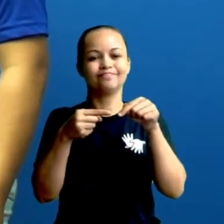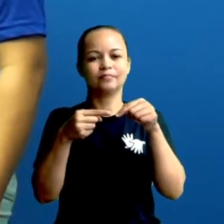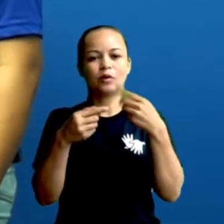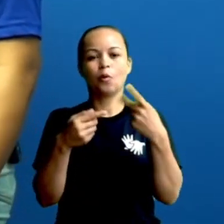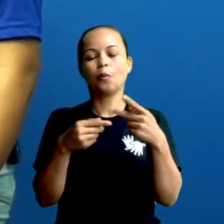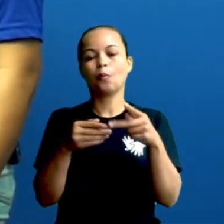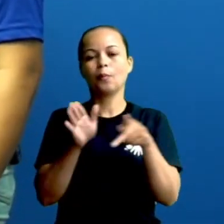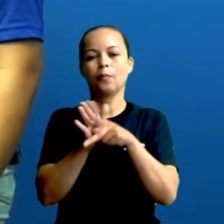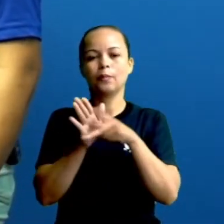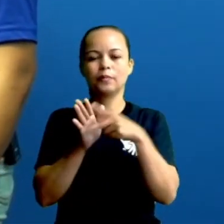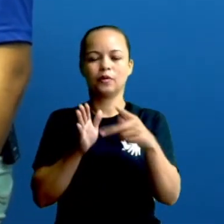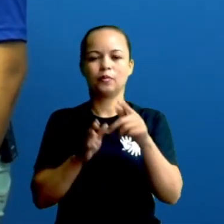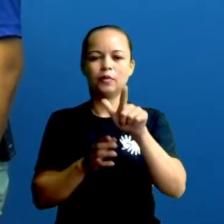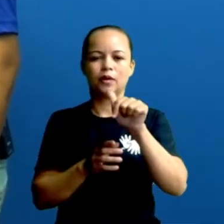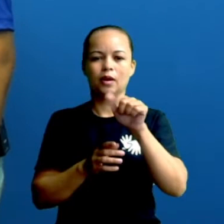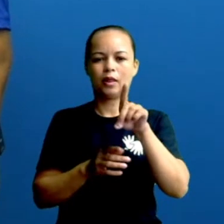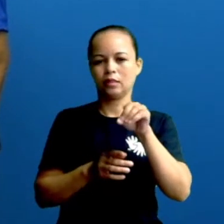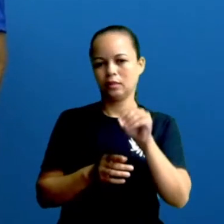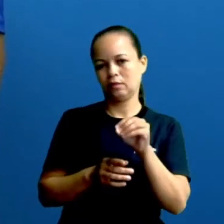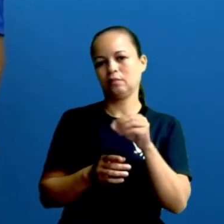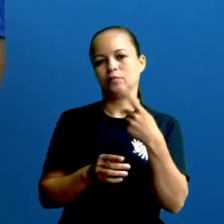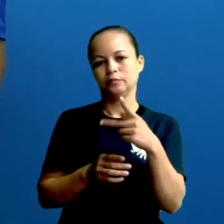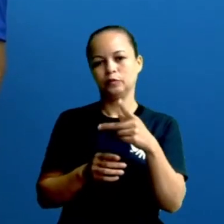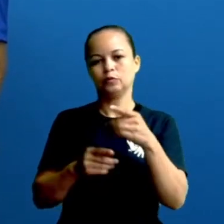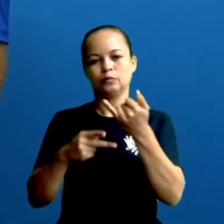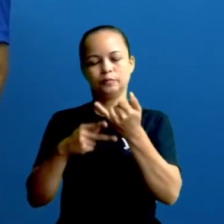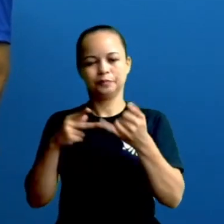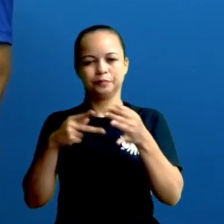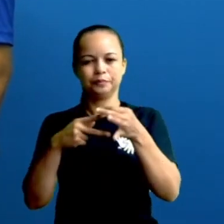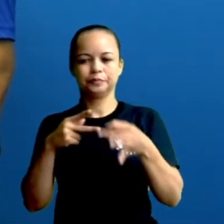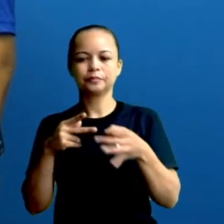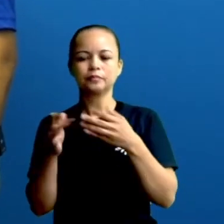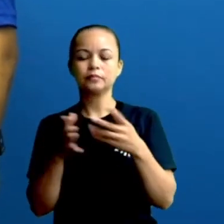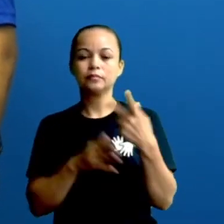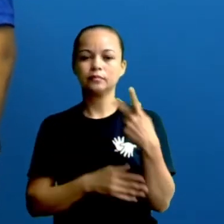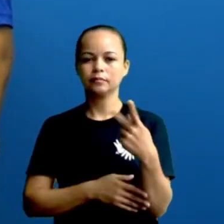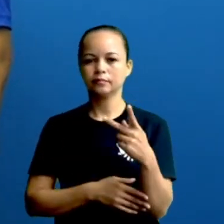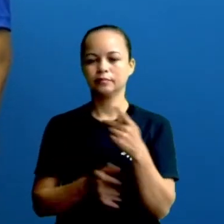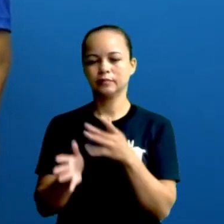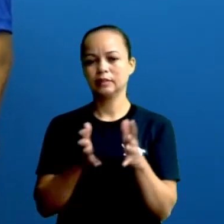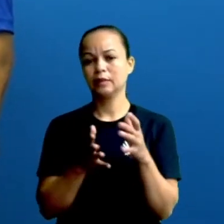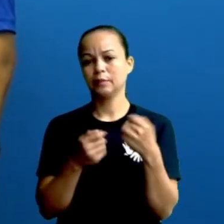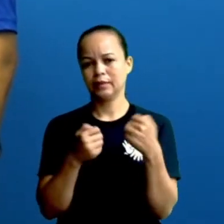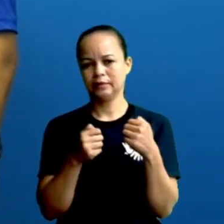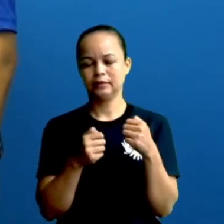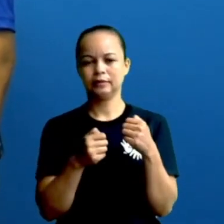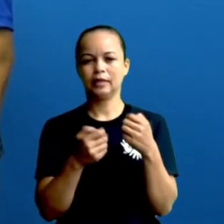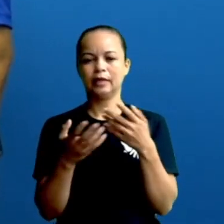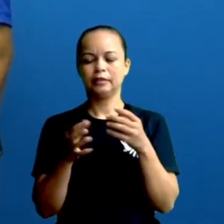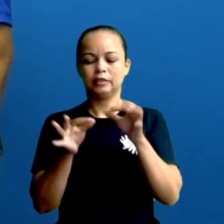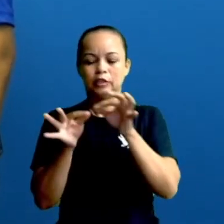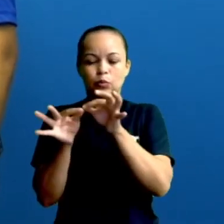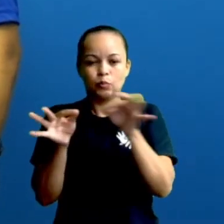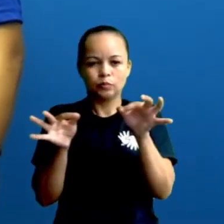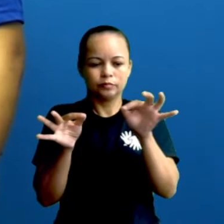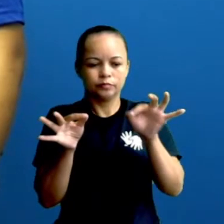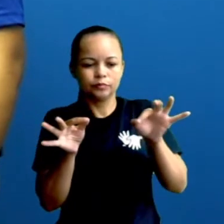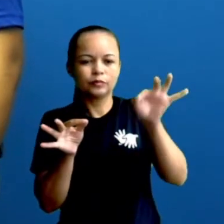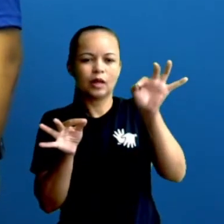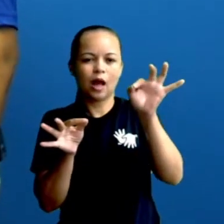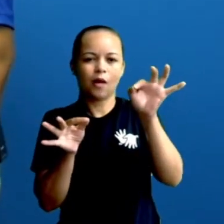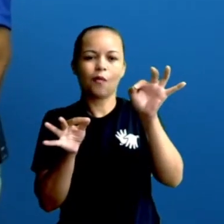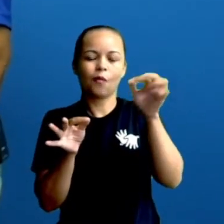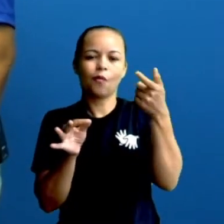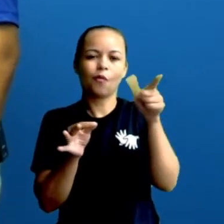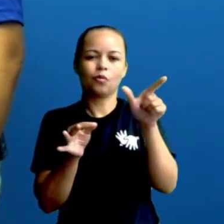próprio lado do polígono, tá? Então, esse segmento, ele tem que ir de um vértice a outro,